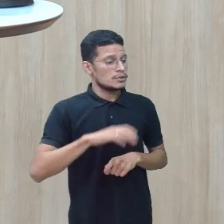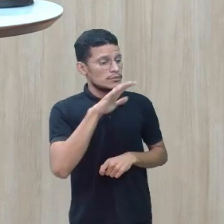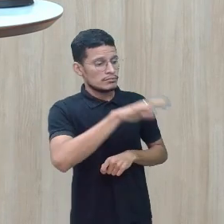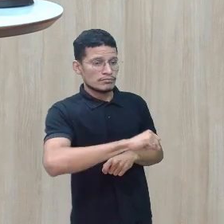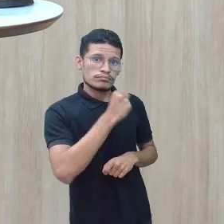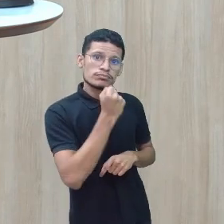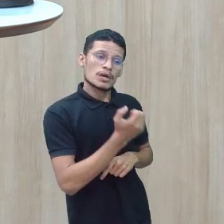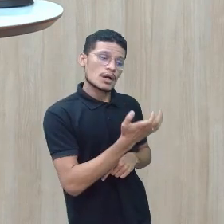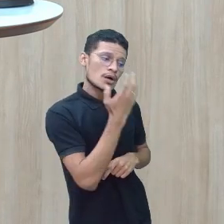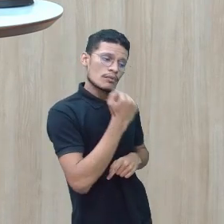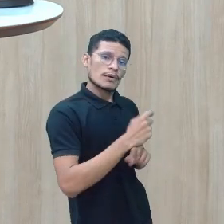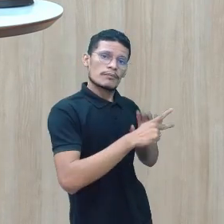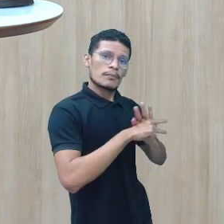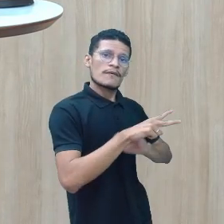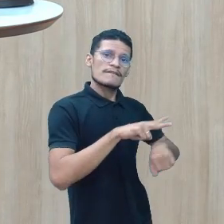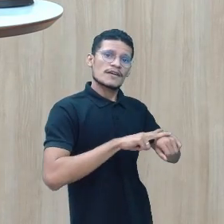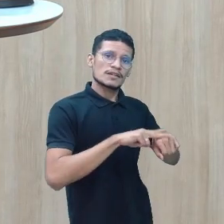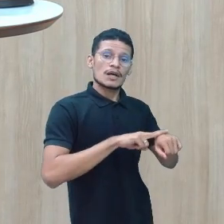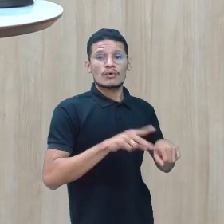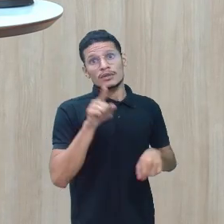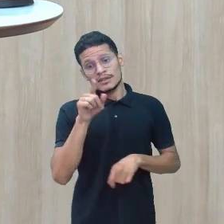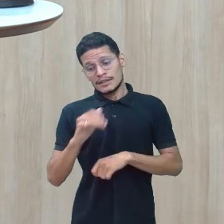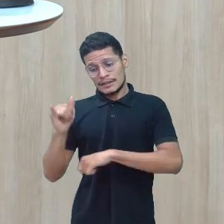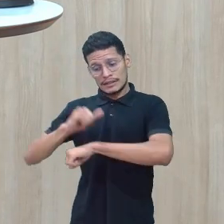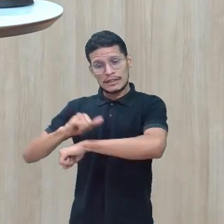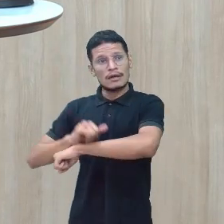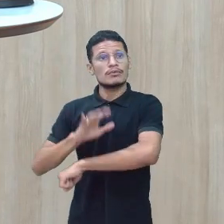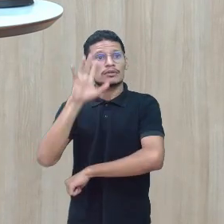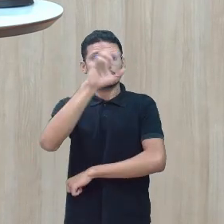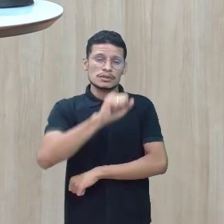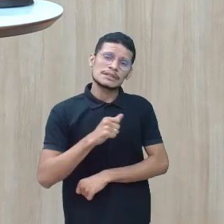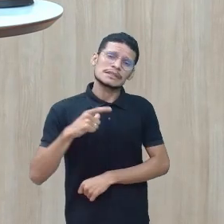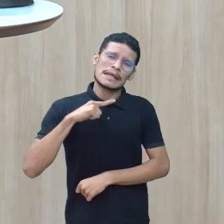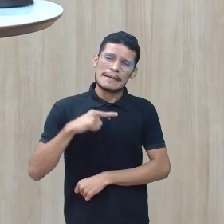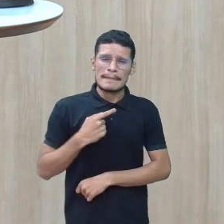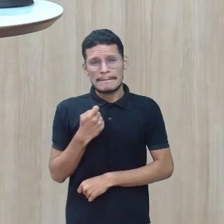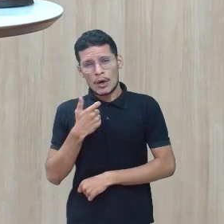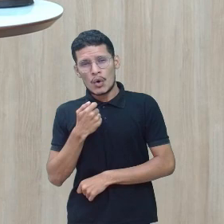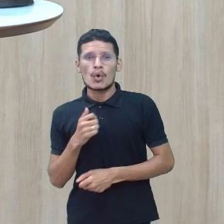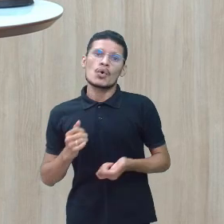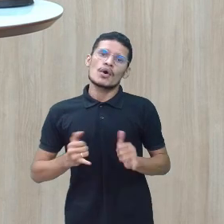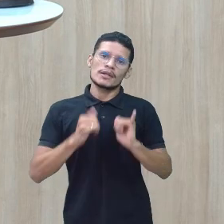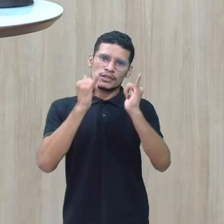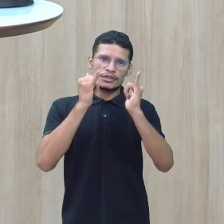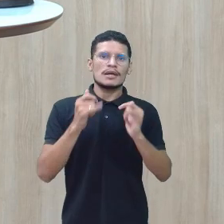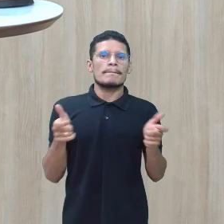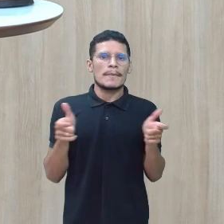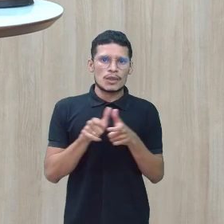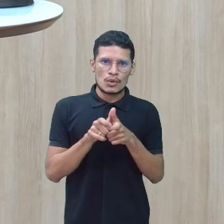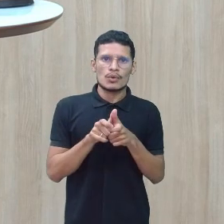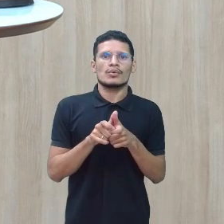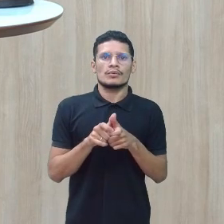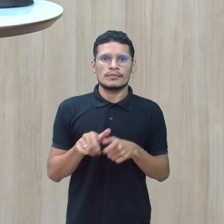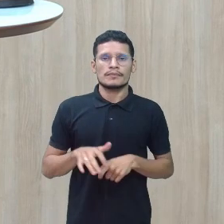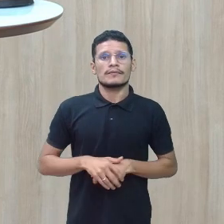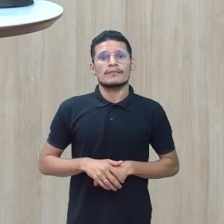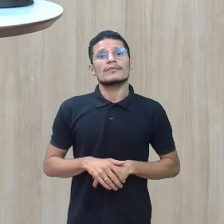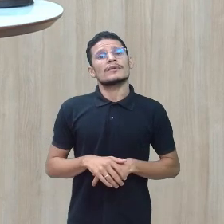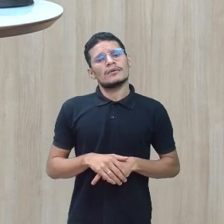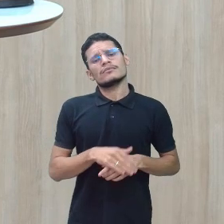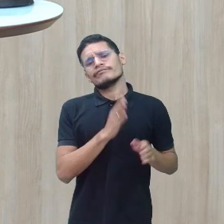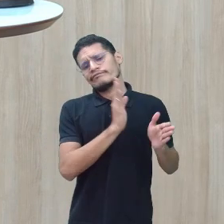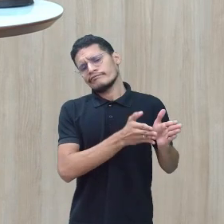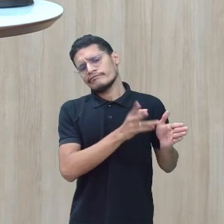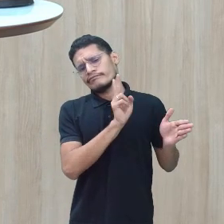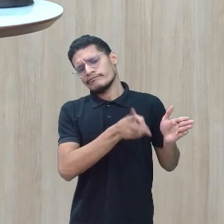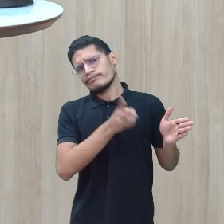alimentou do vegetal. O sapo que se alimentou do inseto já vai absorvendo menor quantidade de energia. E